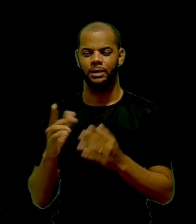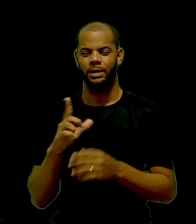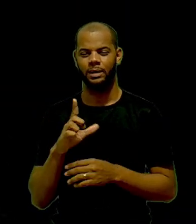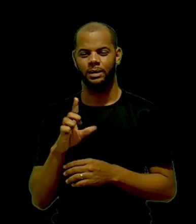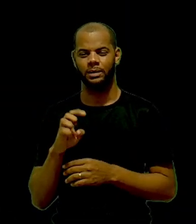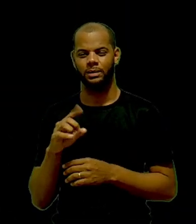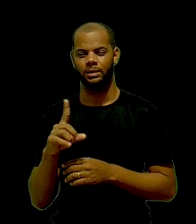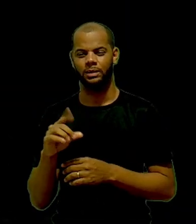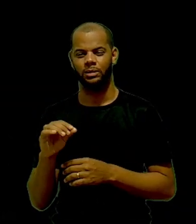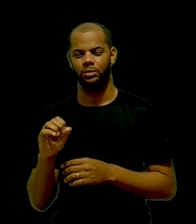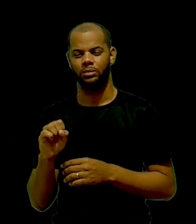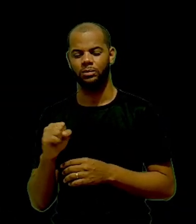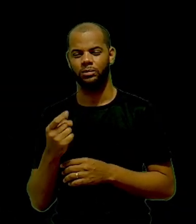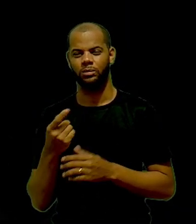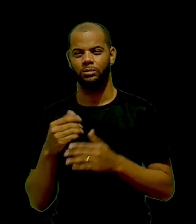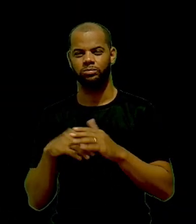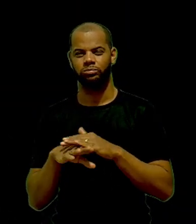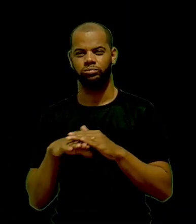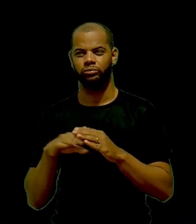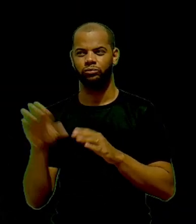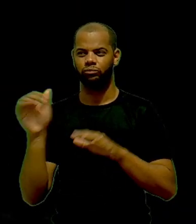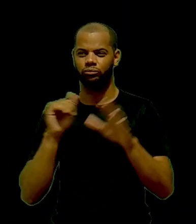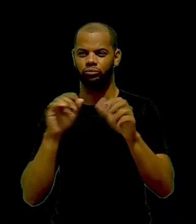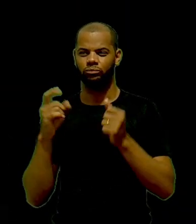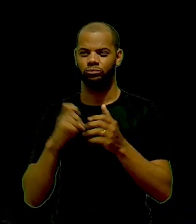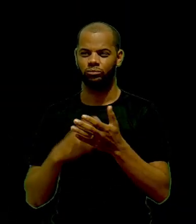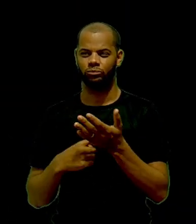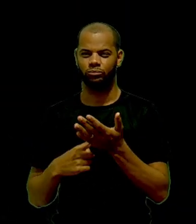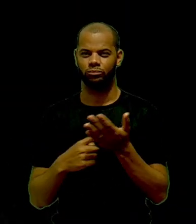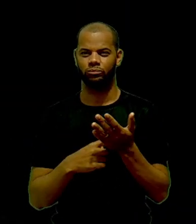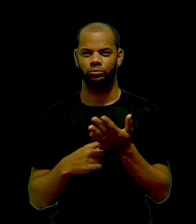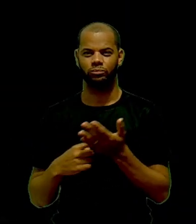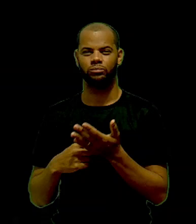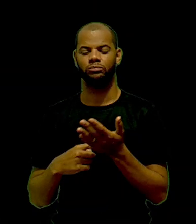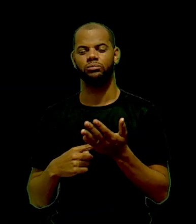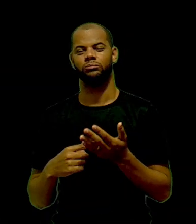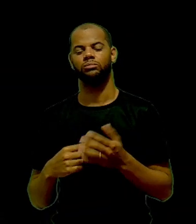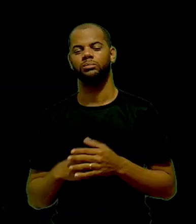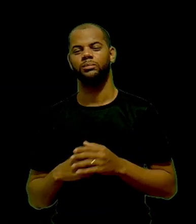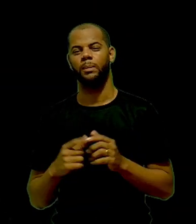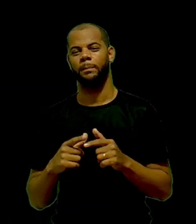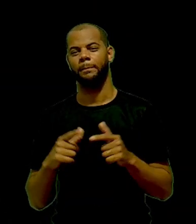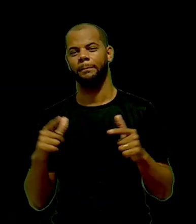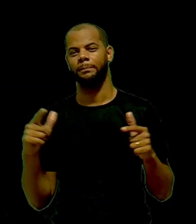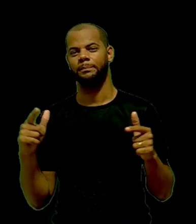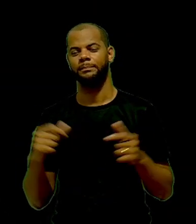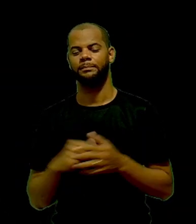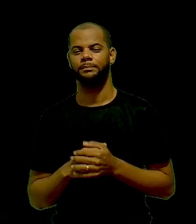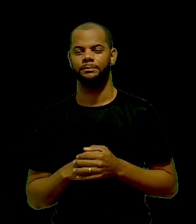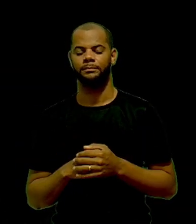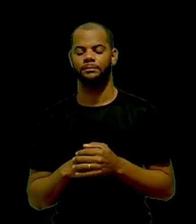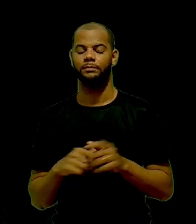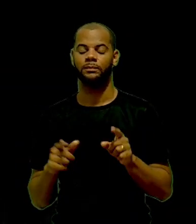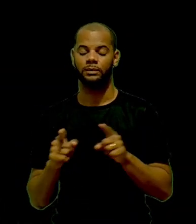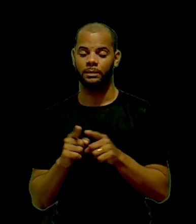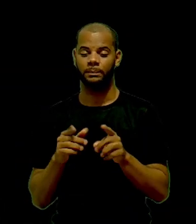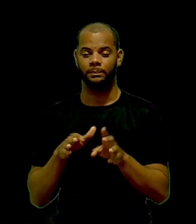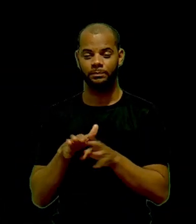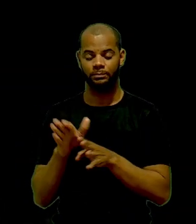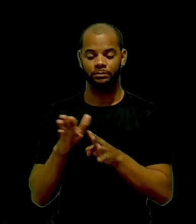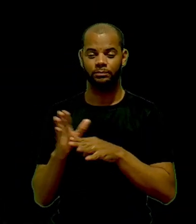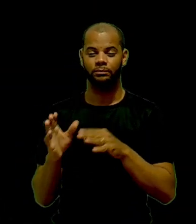energia com armazenamento para atrair investimentos em larga escala. E educação e conscientização, tanto